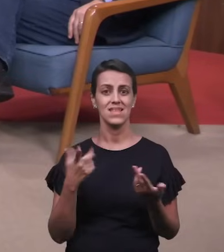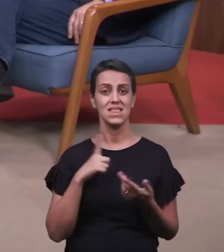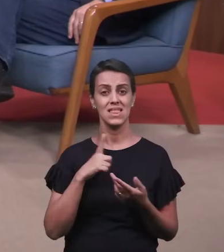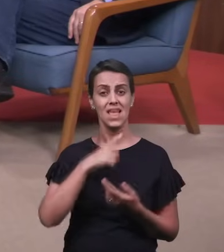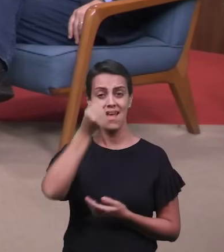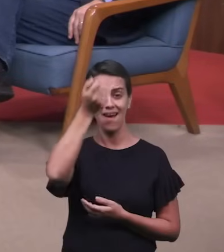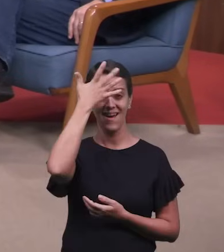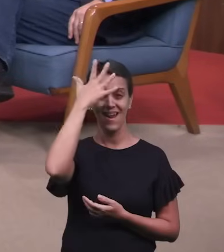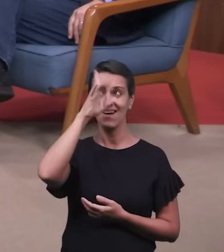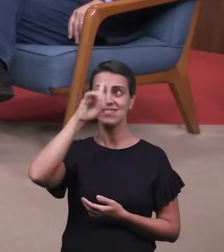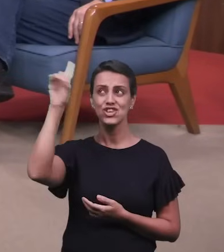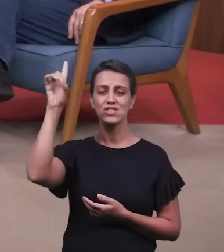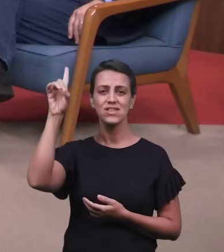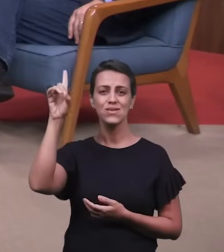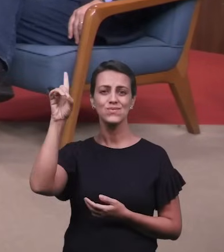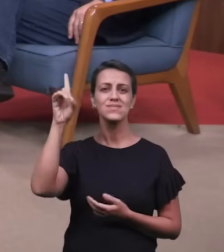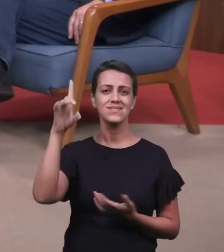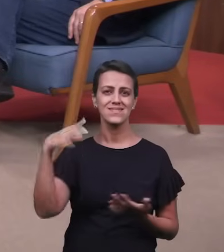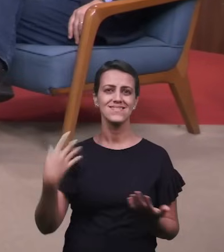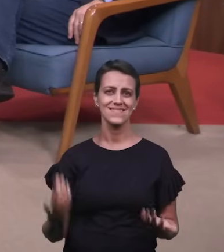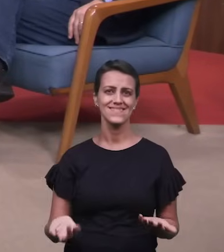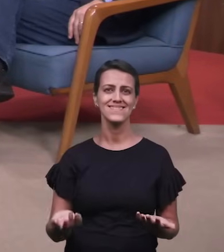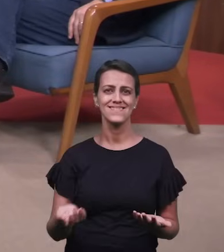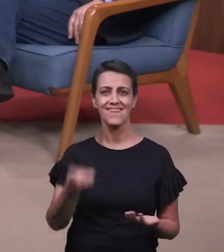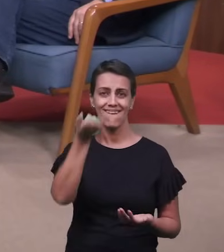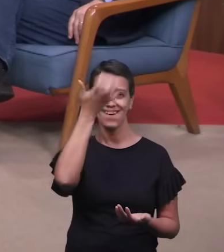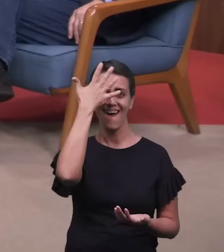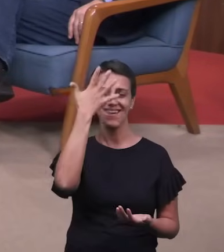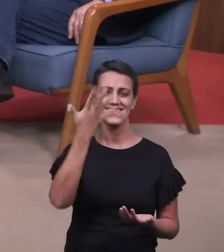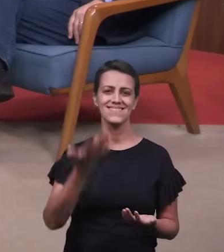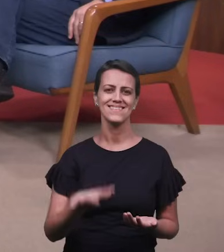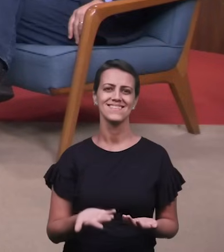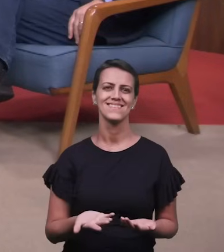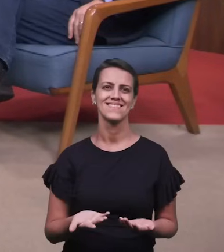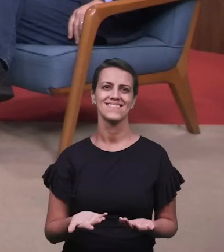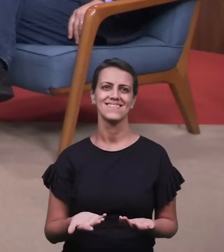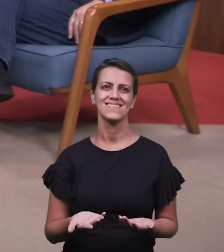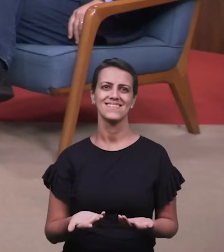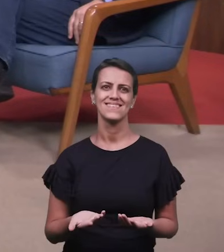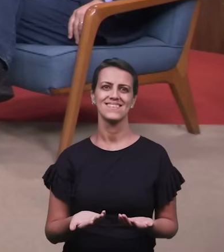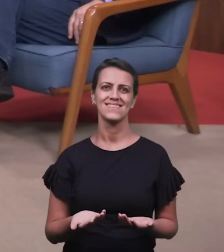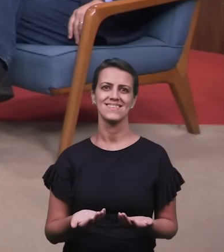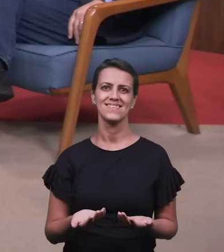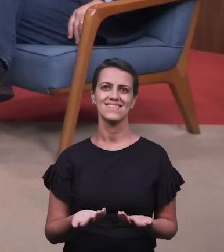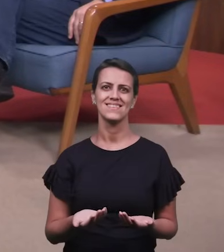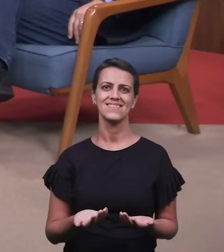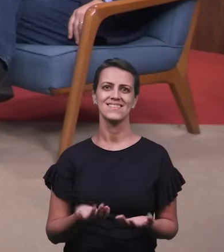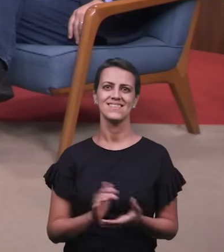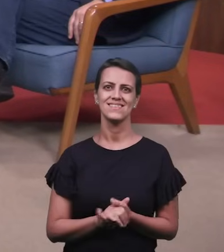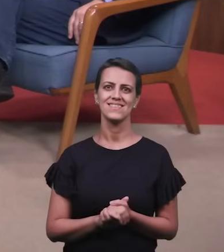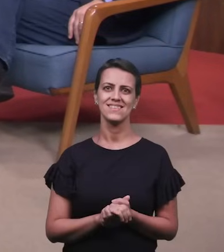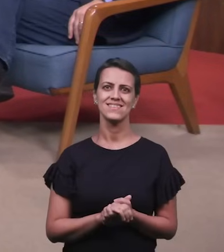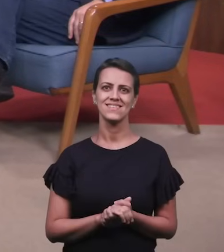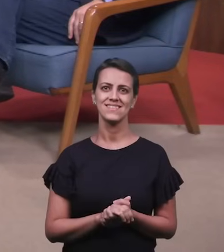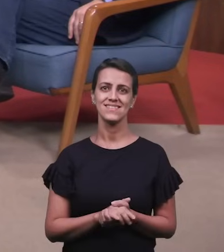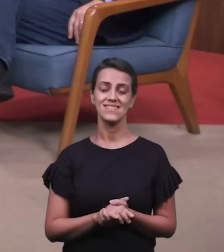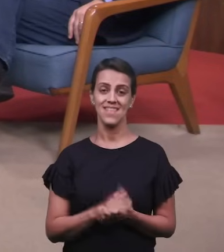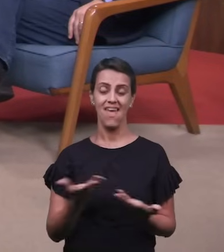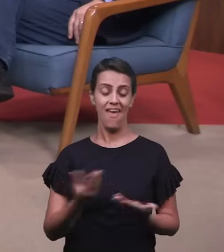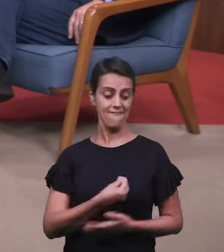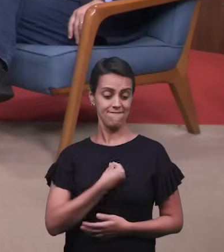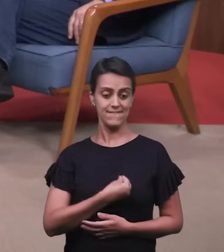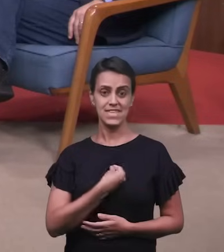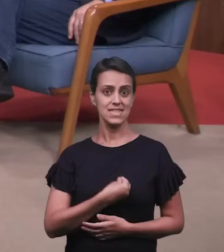ali. Tome de graça. É isso mesmo. Tome de graça água. Não. É a água